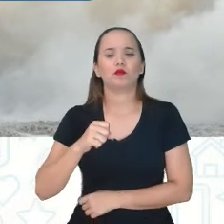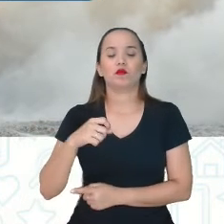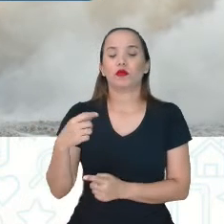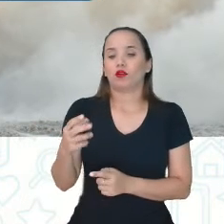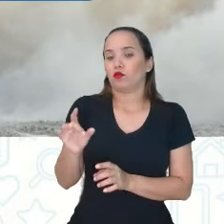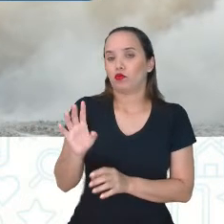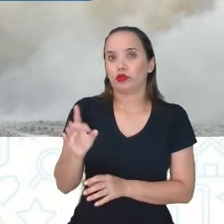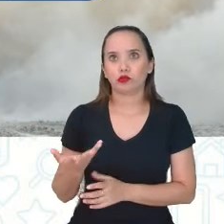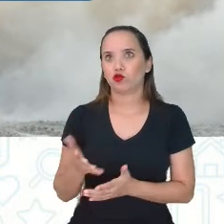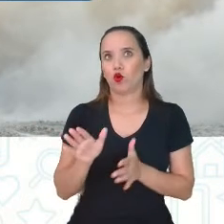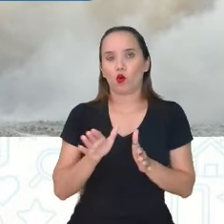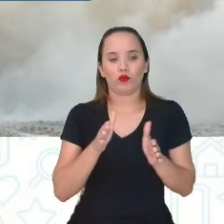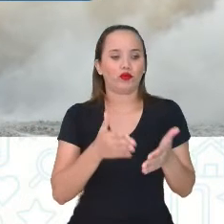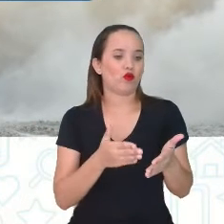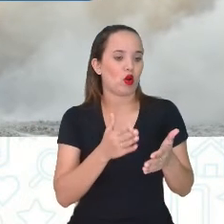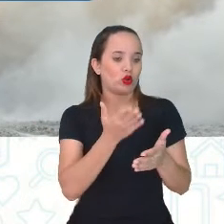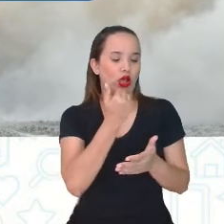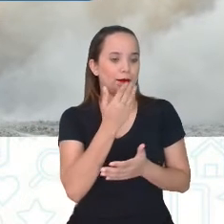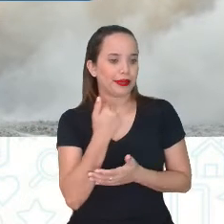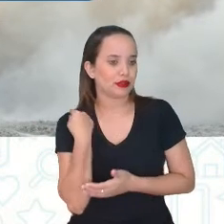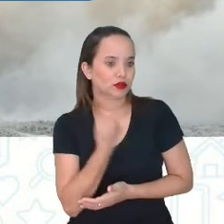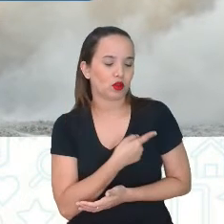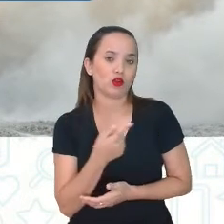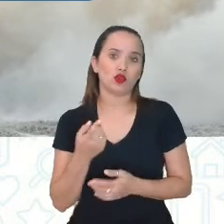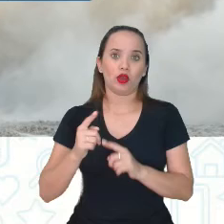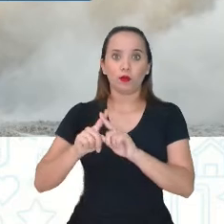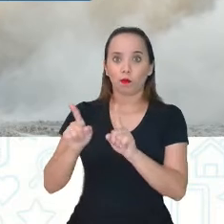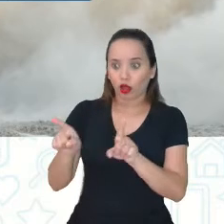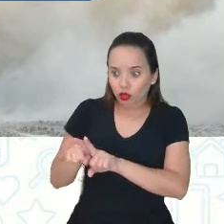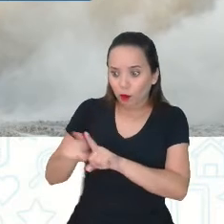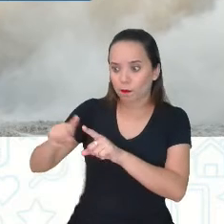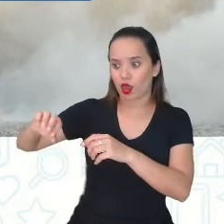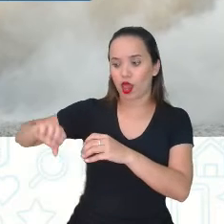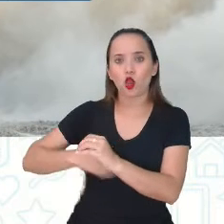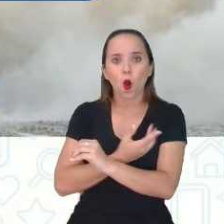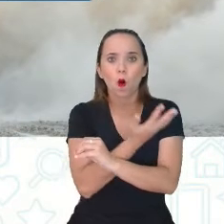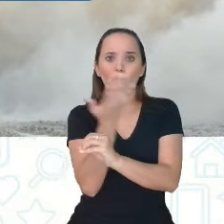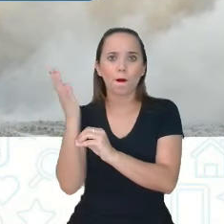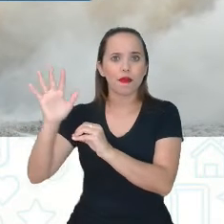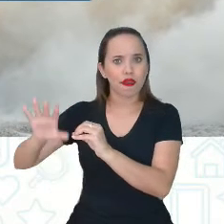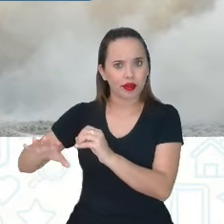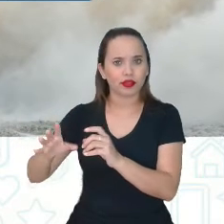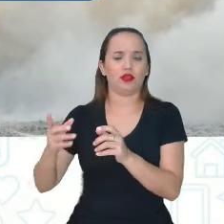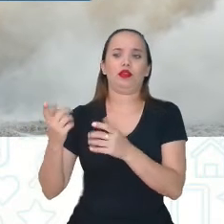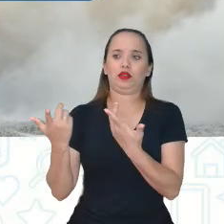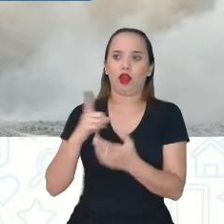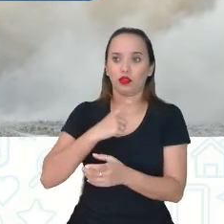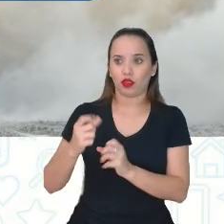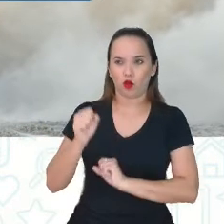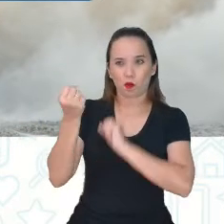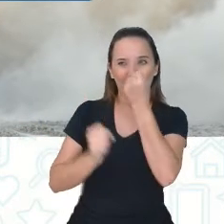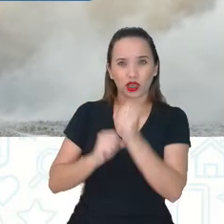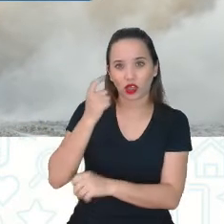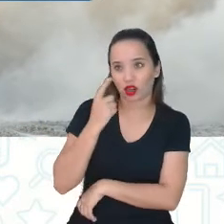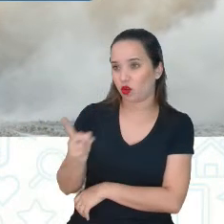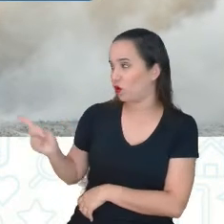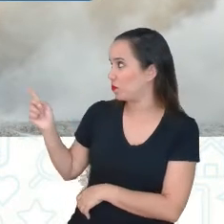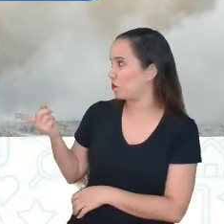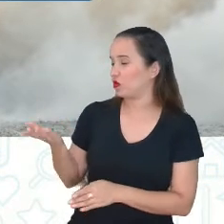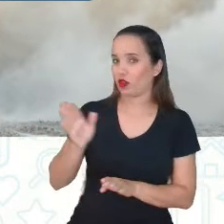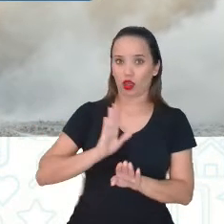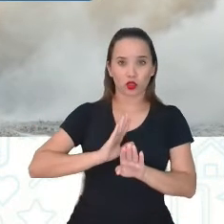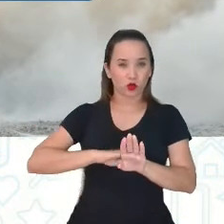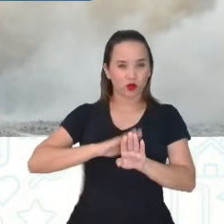questão da nossa alimentação, mas do meio ambiente. Olha aí, os maquinários agrícolas, a gente está vendo até uma imagem a fundo,